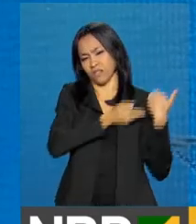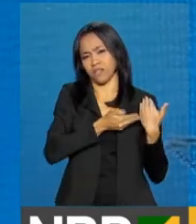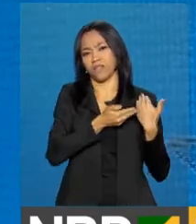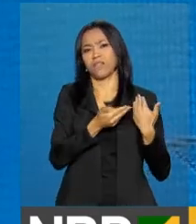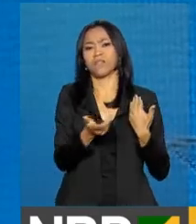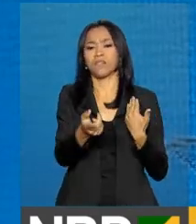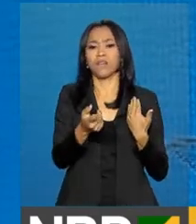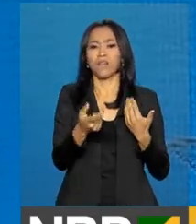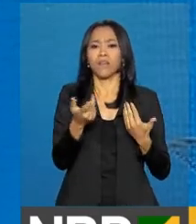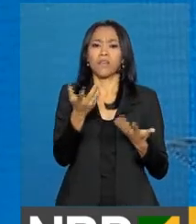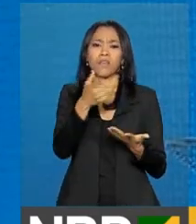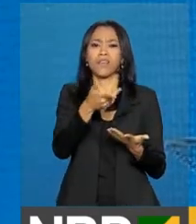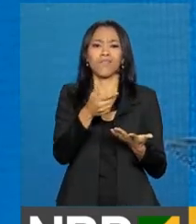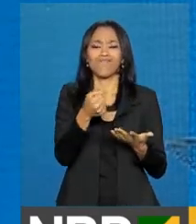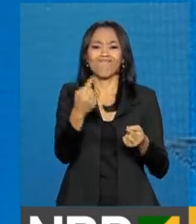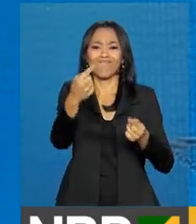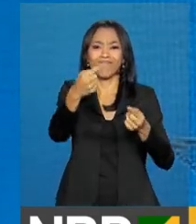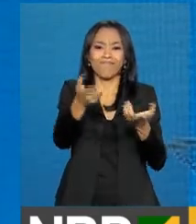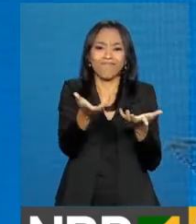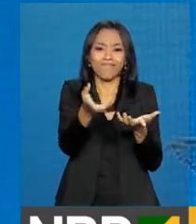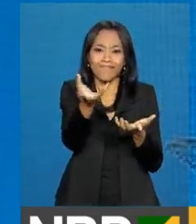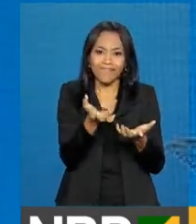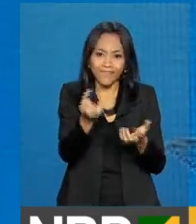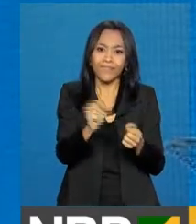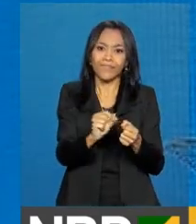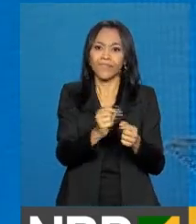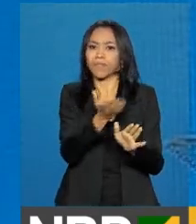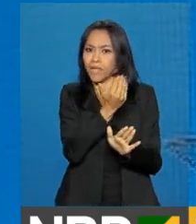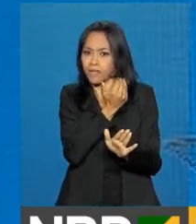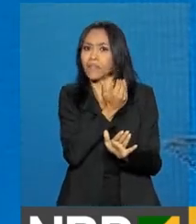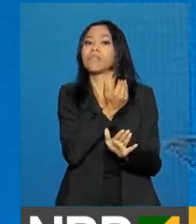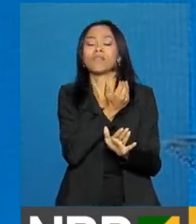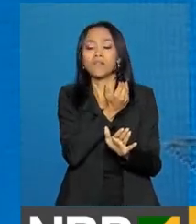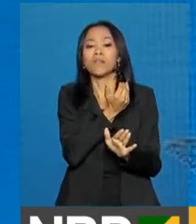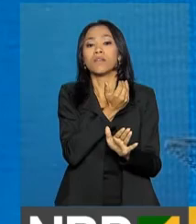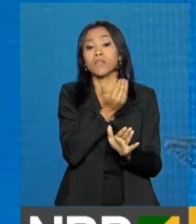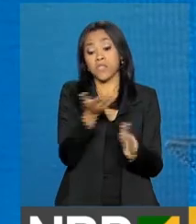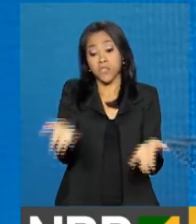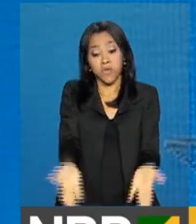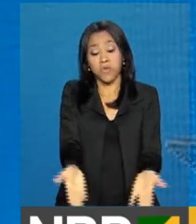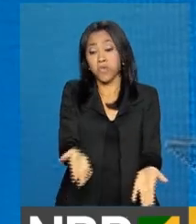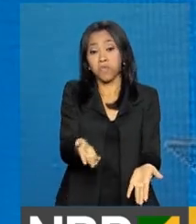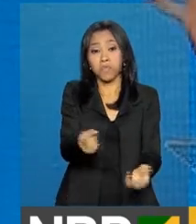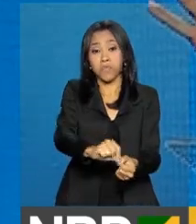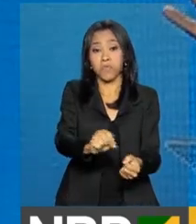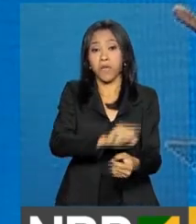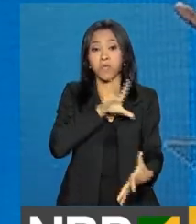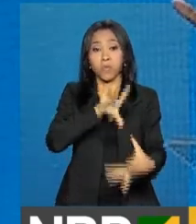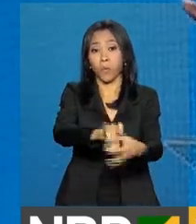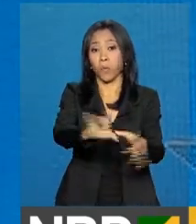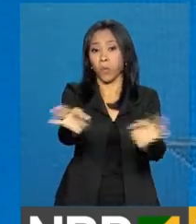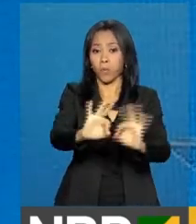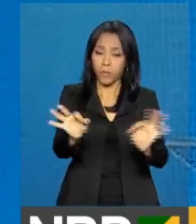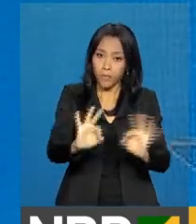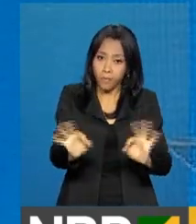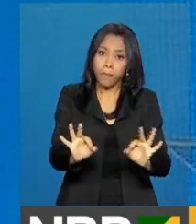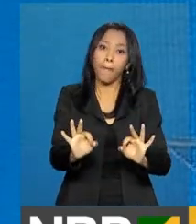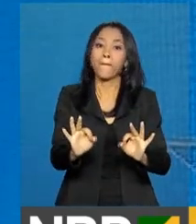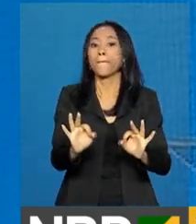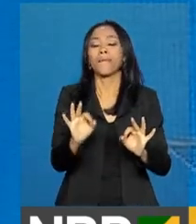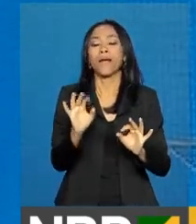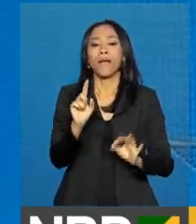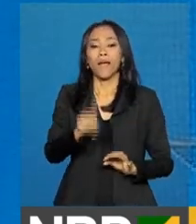superado, dispensável, que se fez no passado e que não se faz agora. Basta ressaltar